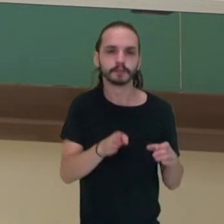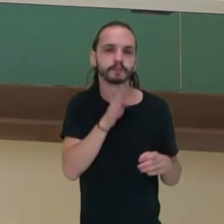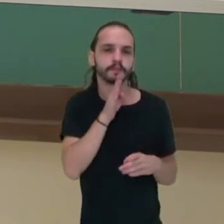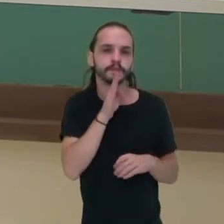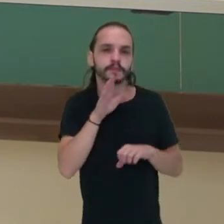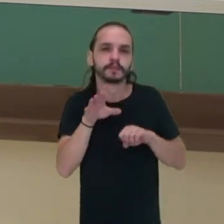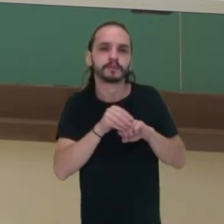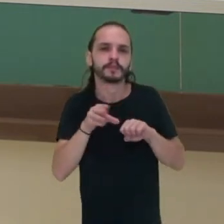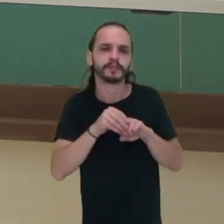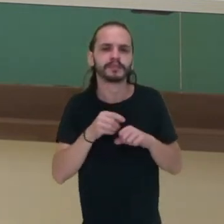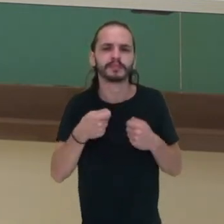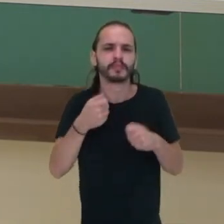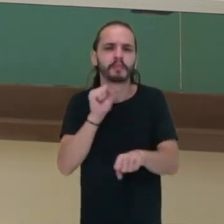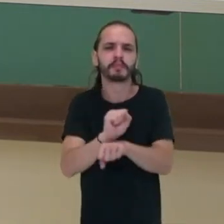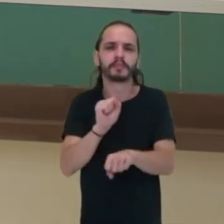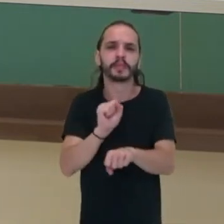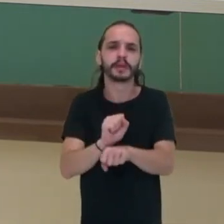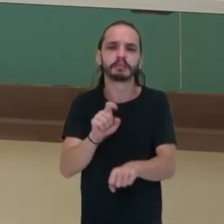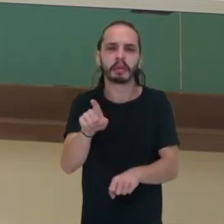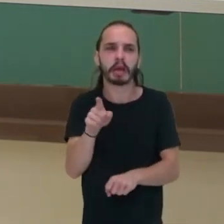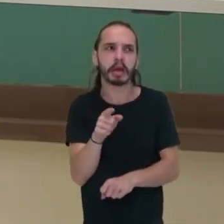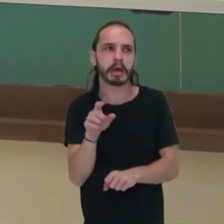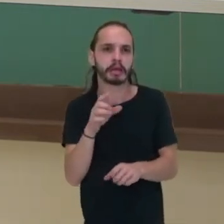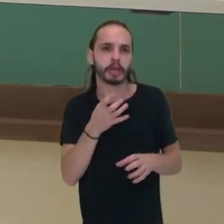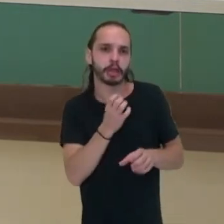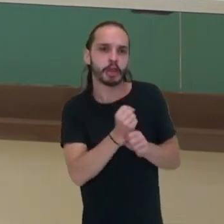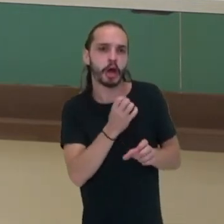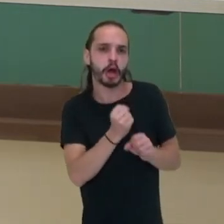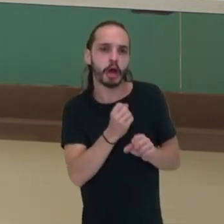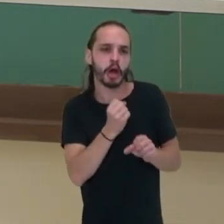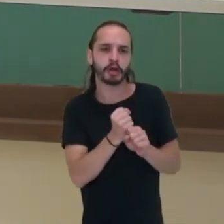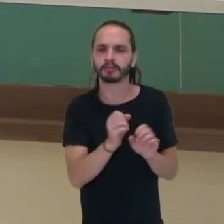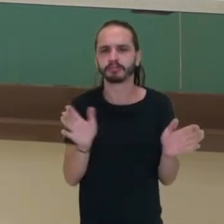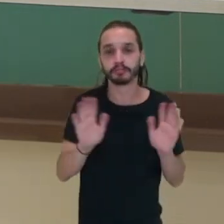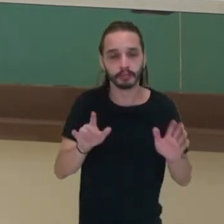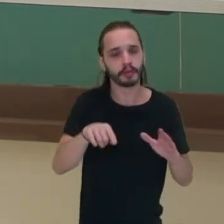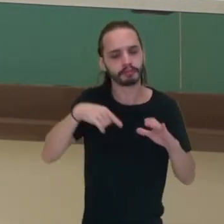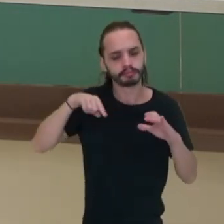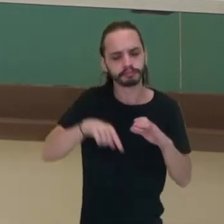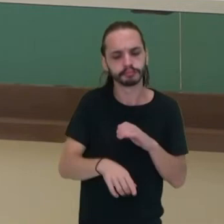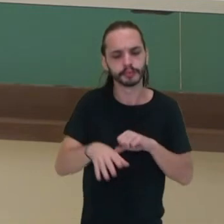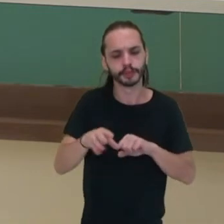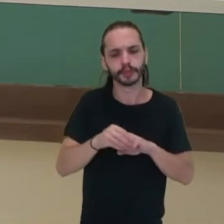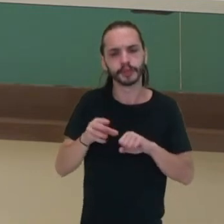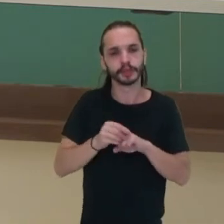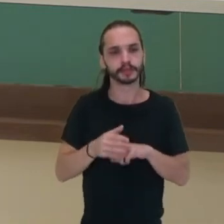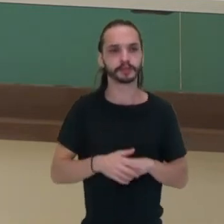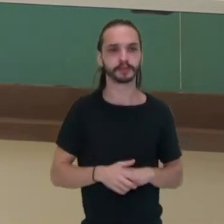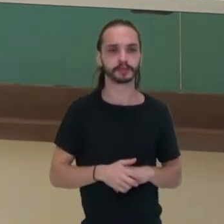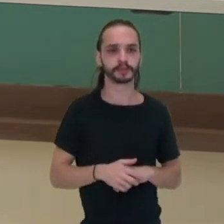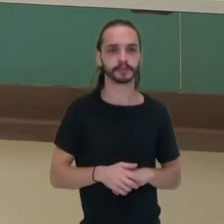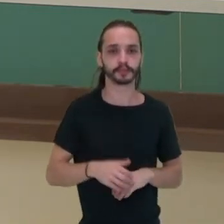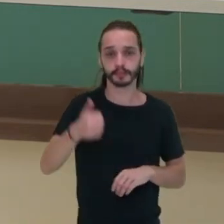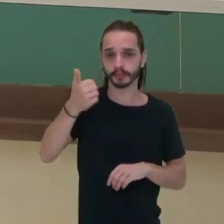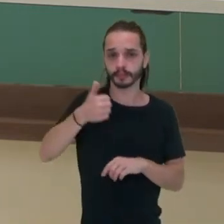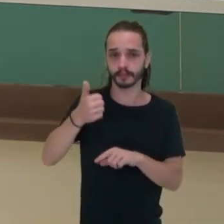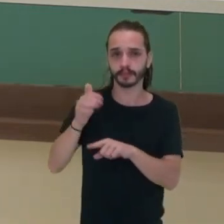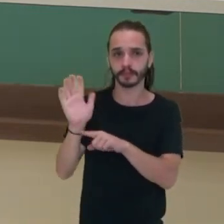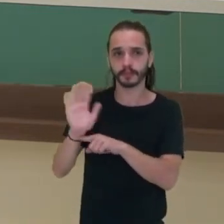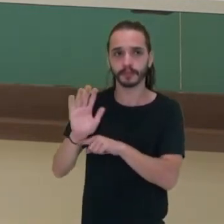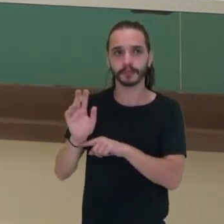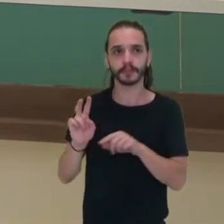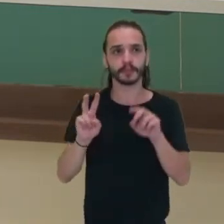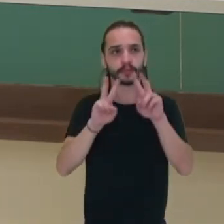esperando somente nota. Tente você buscar o aprofundamento que você vai precisar disso. O primeiro videozinho sobre meiose e crossing over e outro